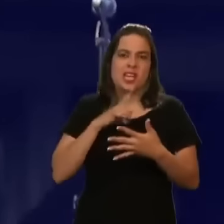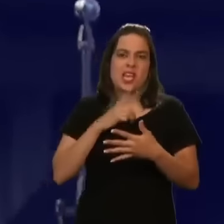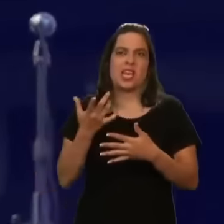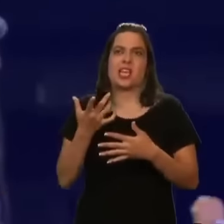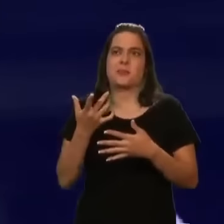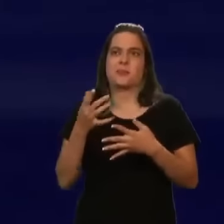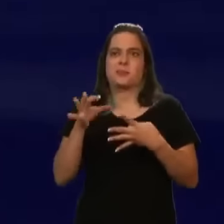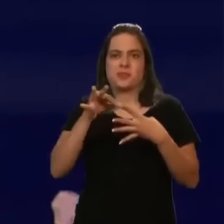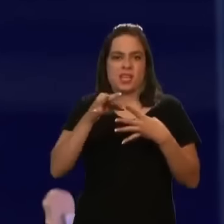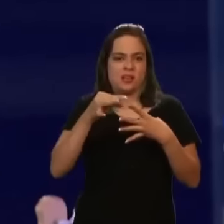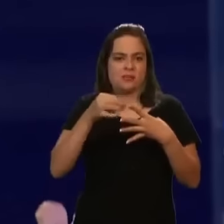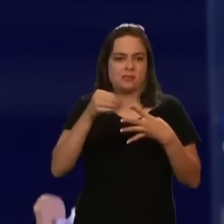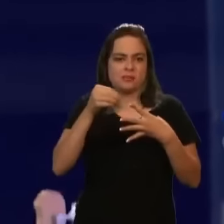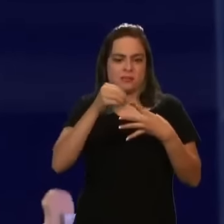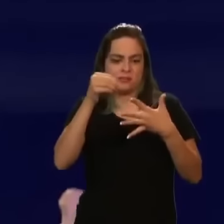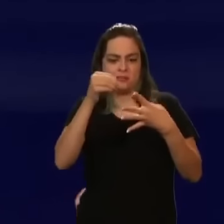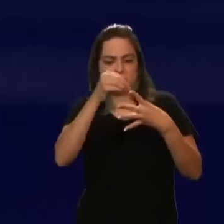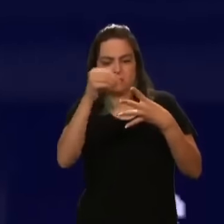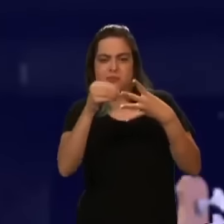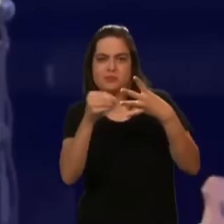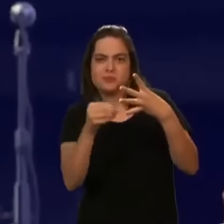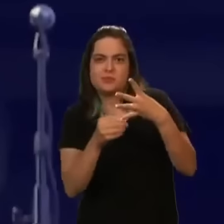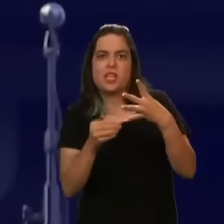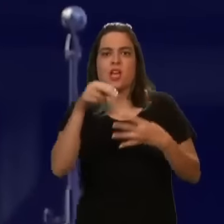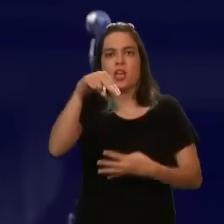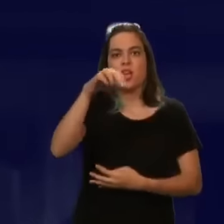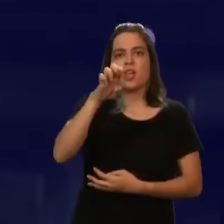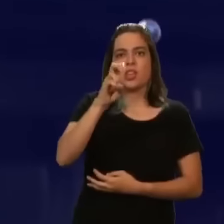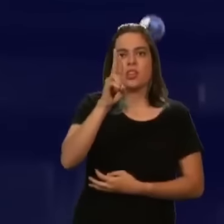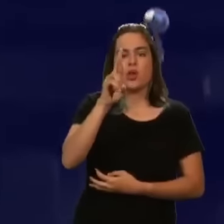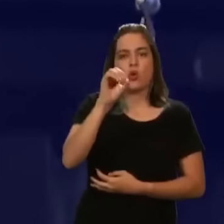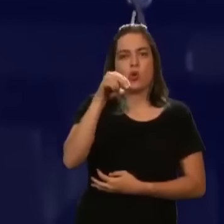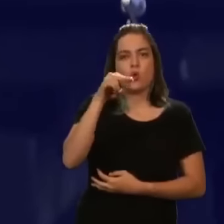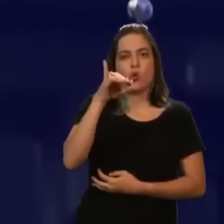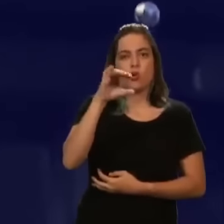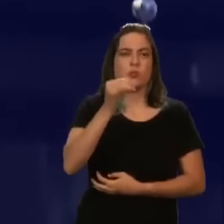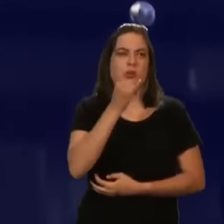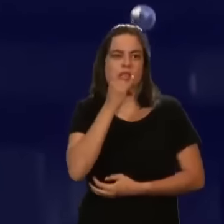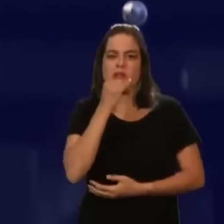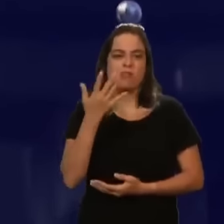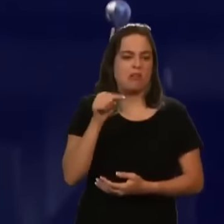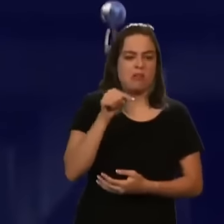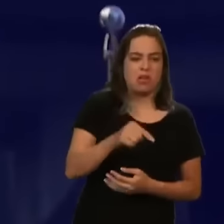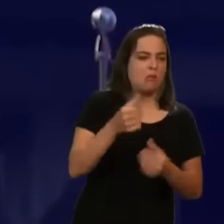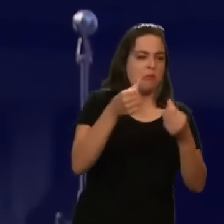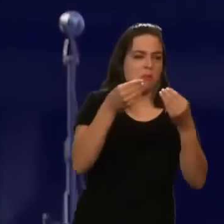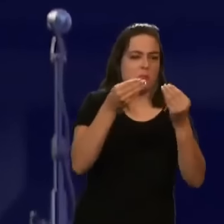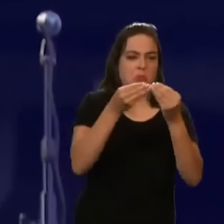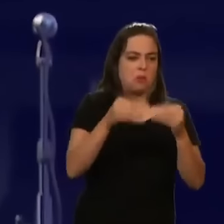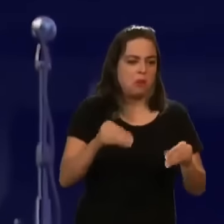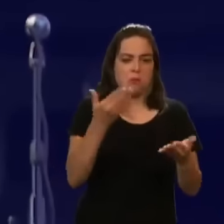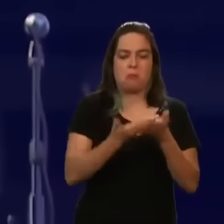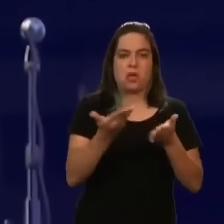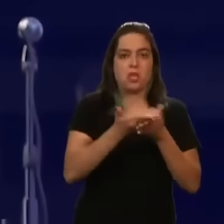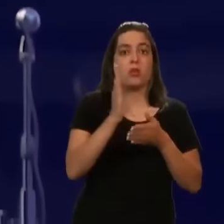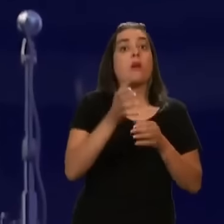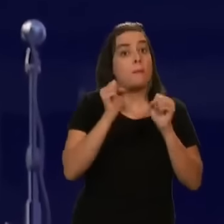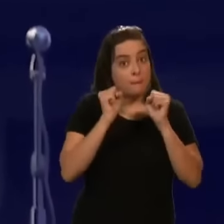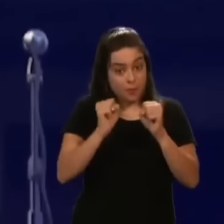ser regenerados, eles falavam que a célula que não regenera era o neurônio, que só tinha um. Não, os neurônios também podem